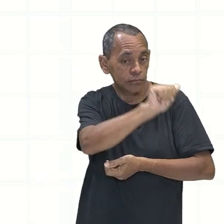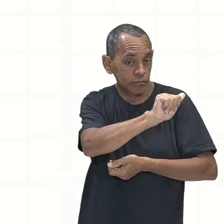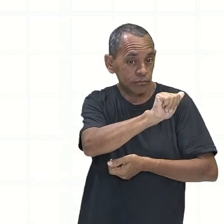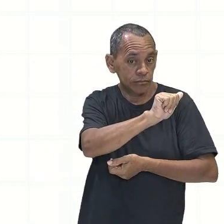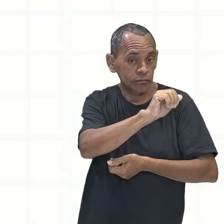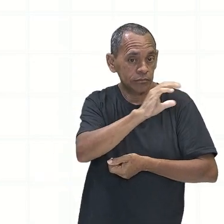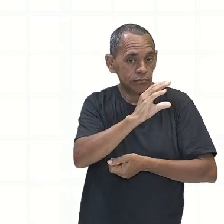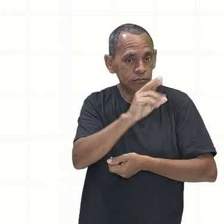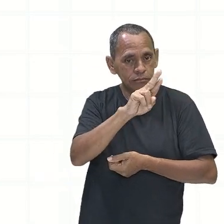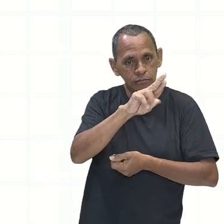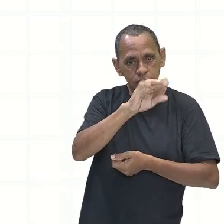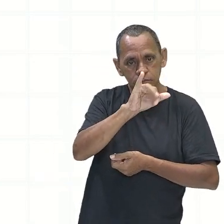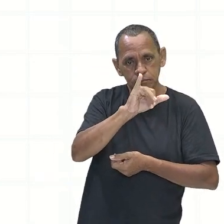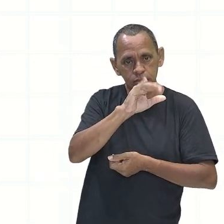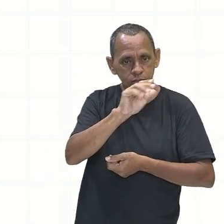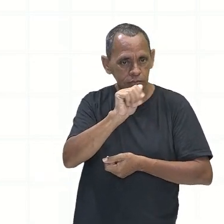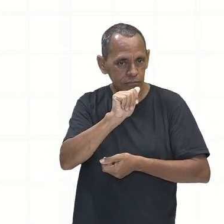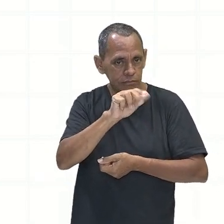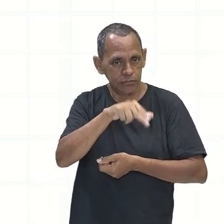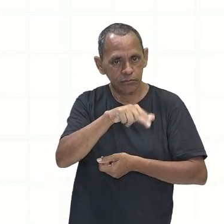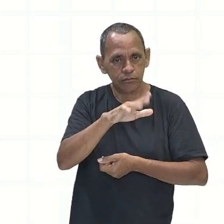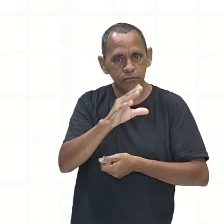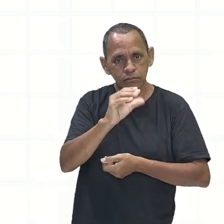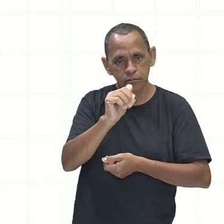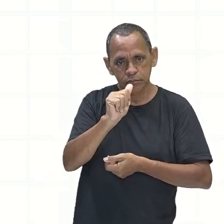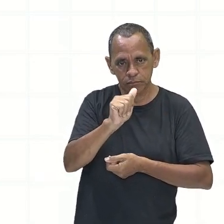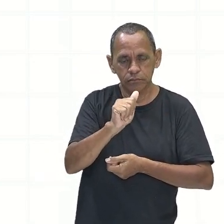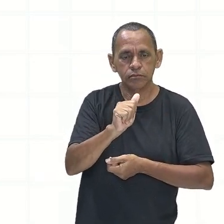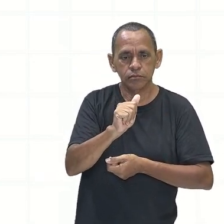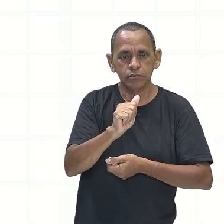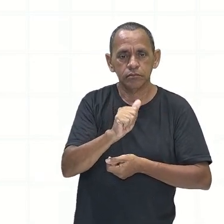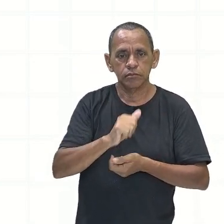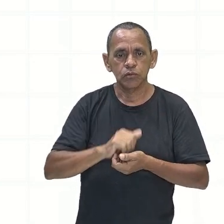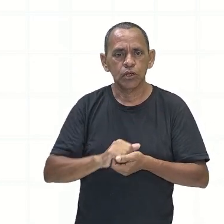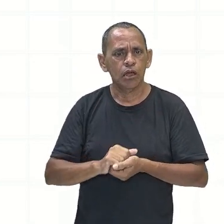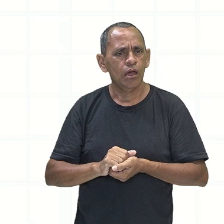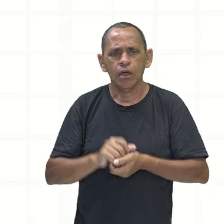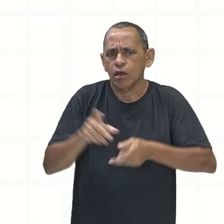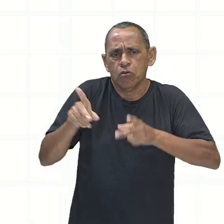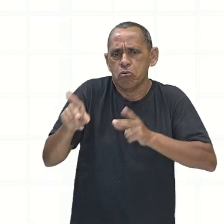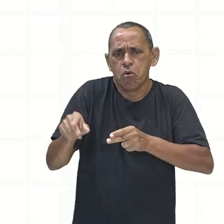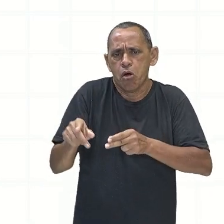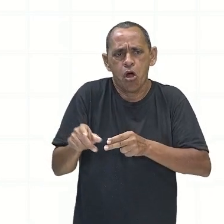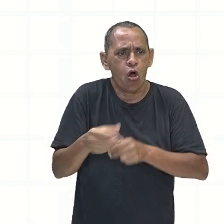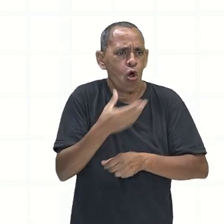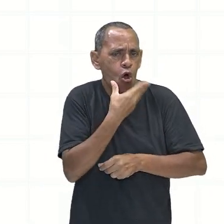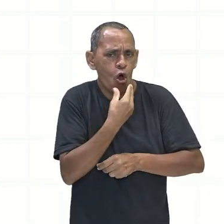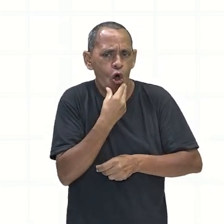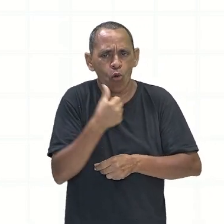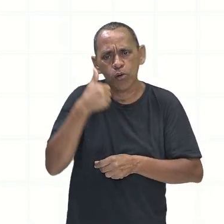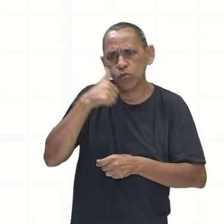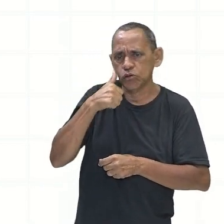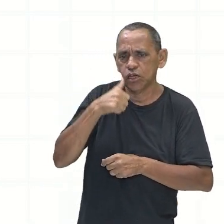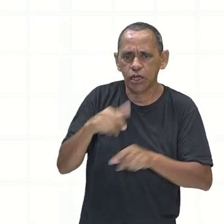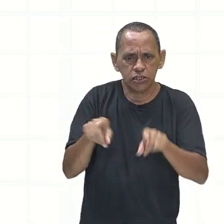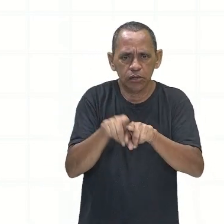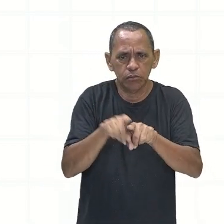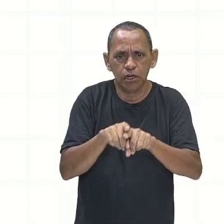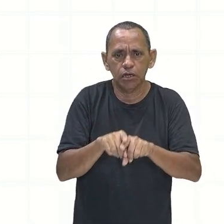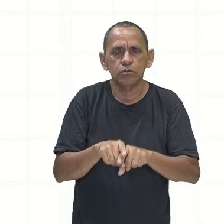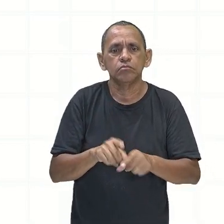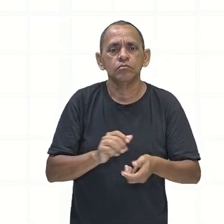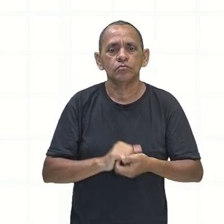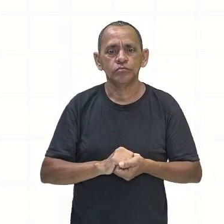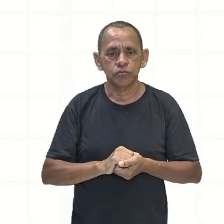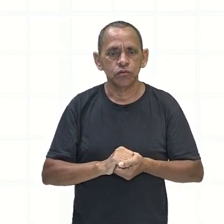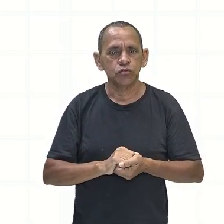ele vai estar dizendo tanto se for menina ou se for menino, tá certo? Ele é considerado o